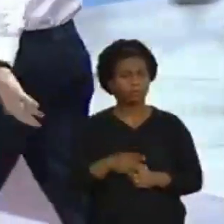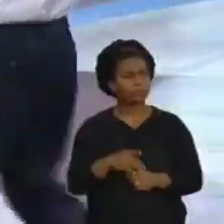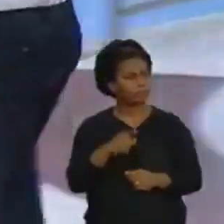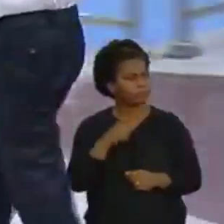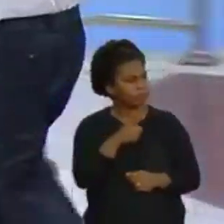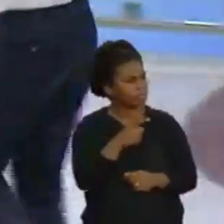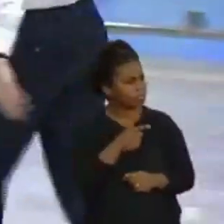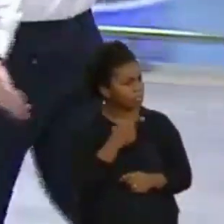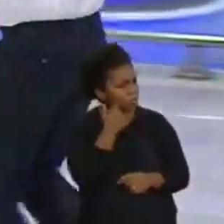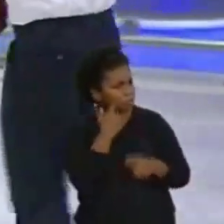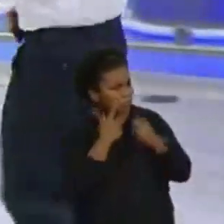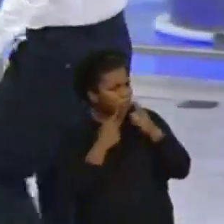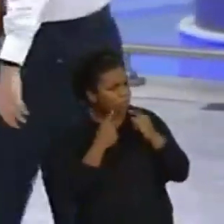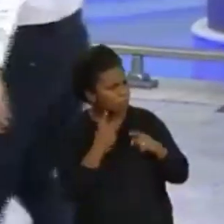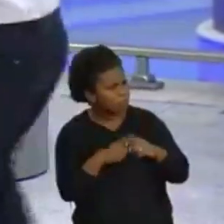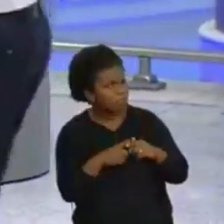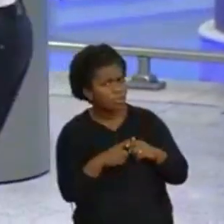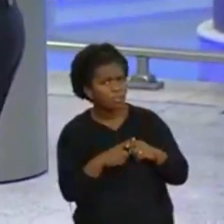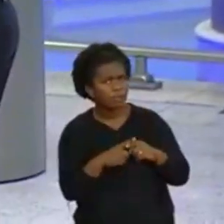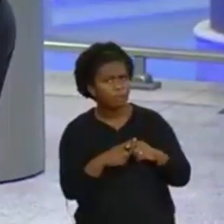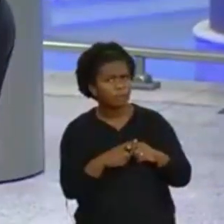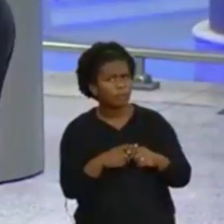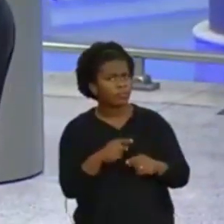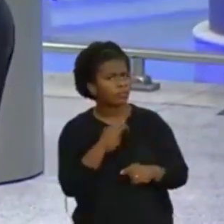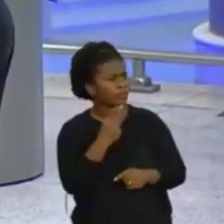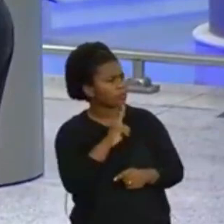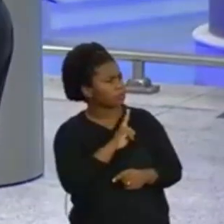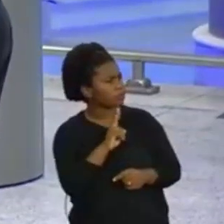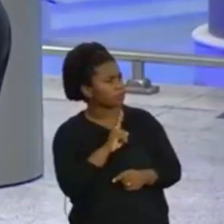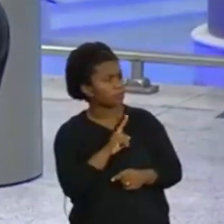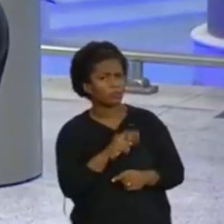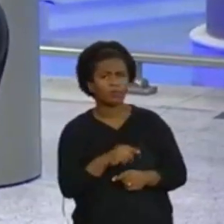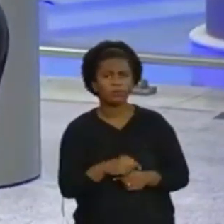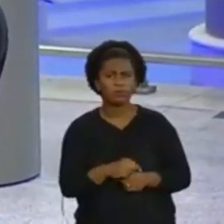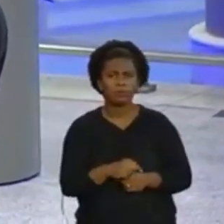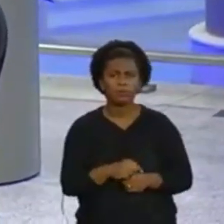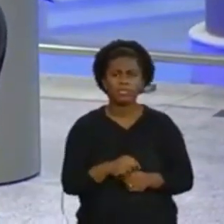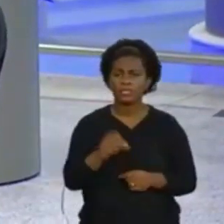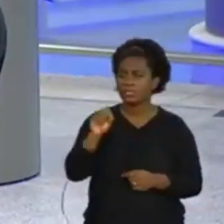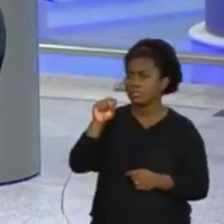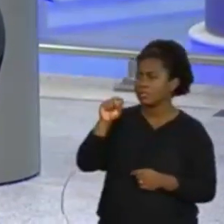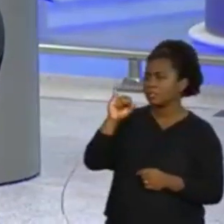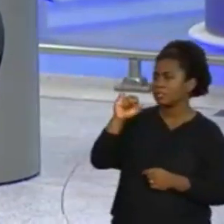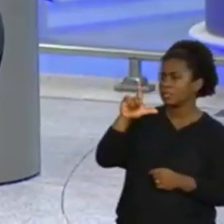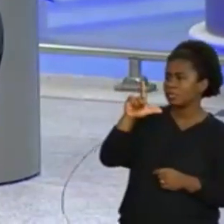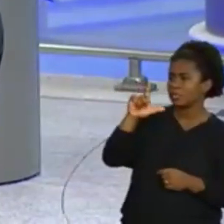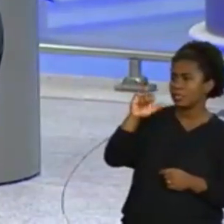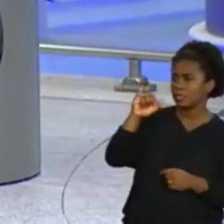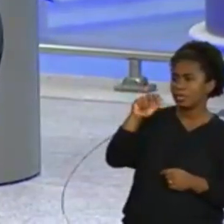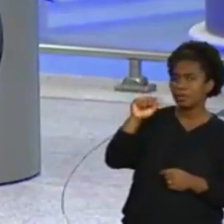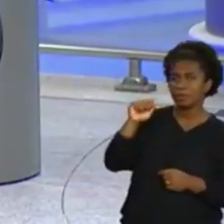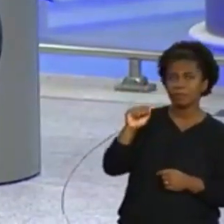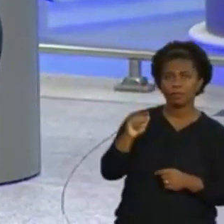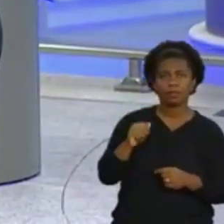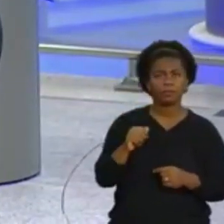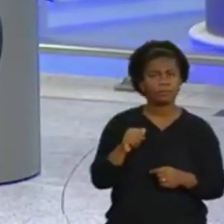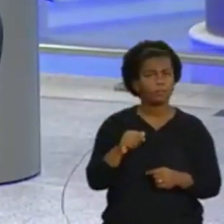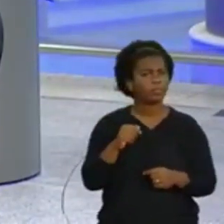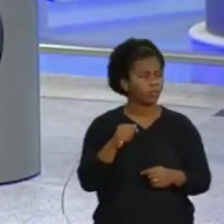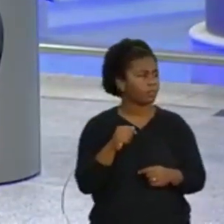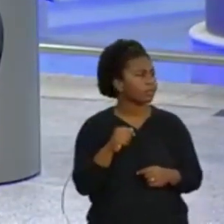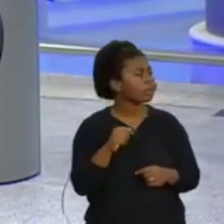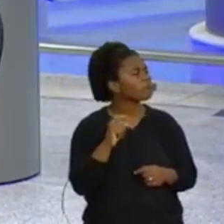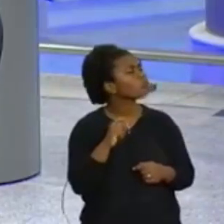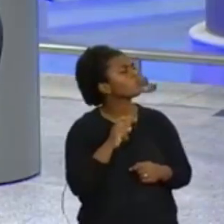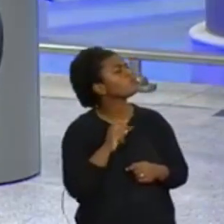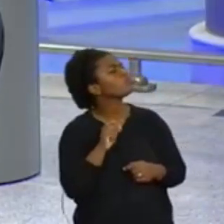senhora está chorando aqui porque... Como é o nome da senhora? Sileia. Eu sou daqui da igreja. Dessa pandemia não me deixou mais vir. Ainda mais as dores nas pernas,